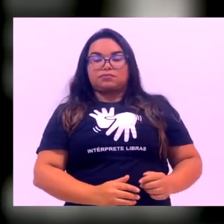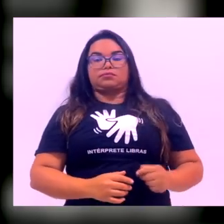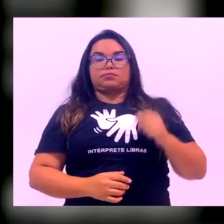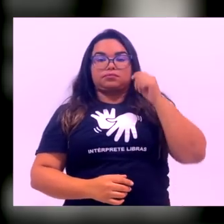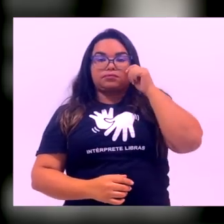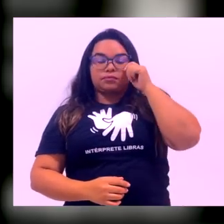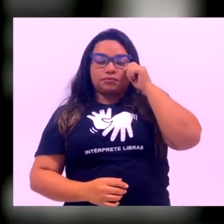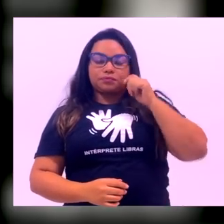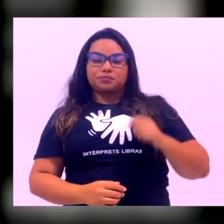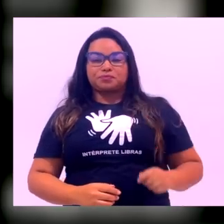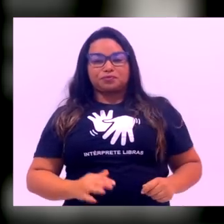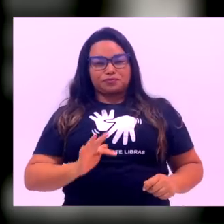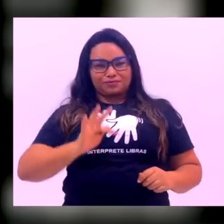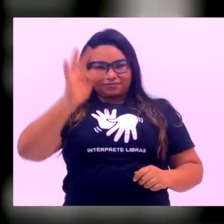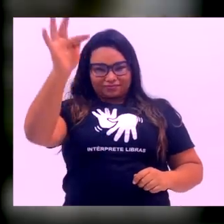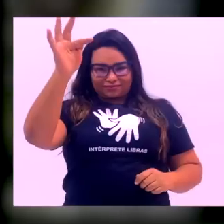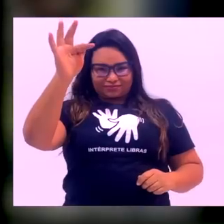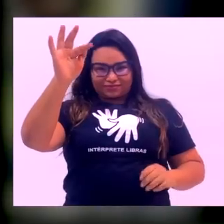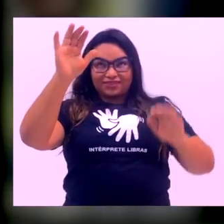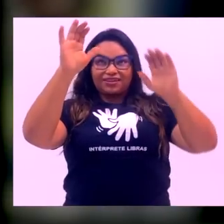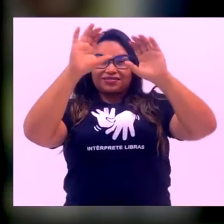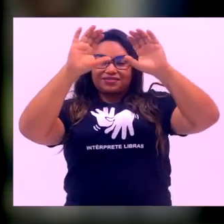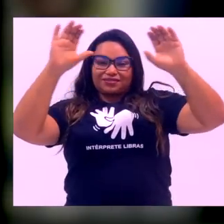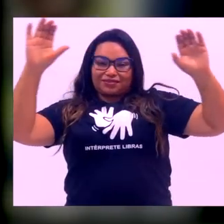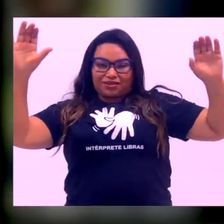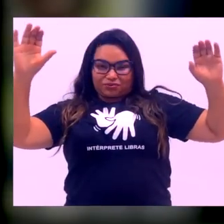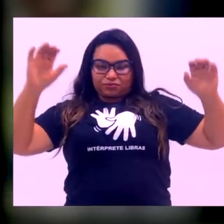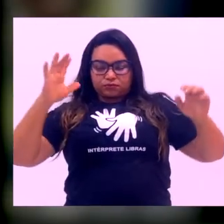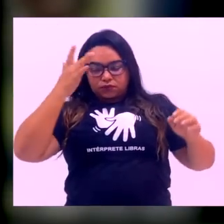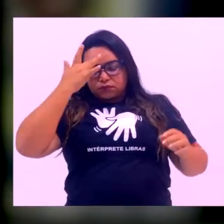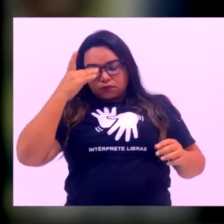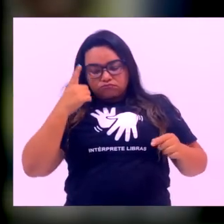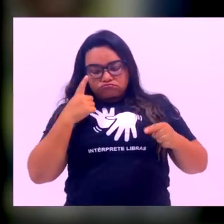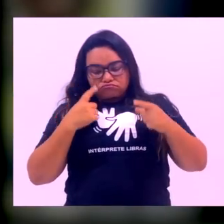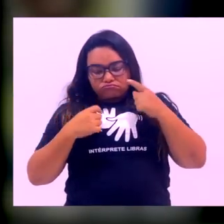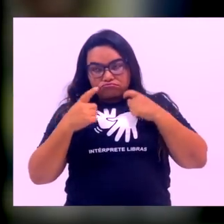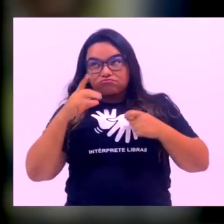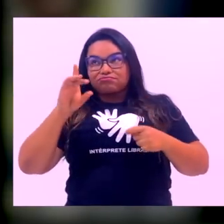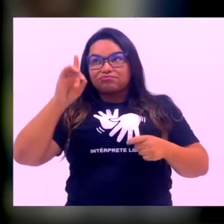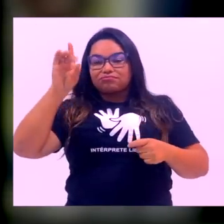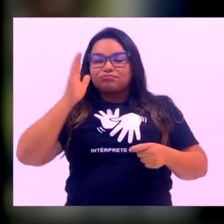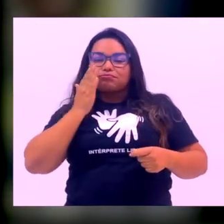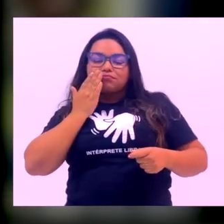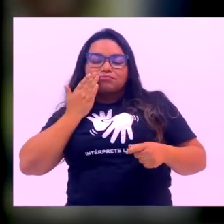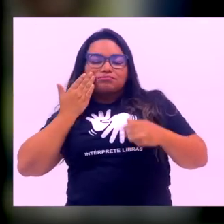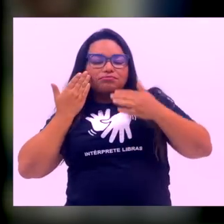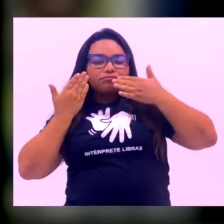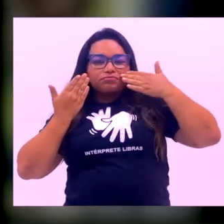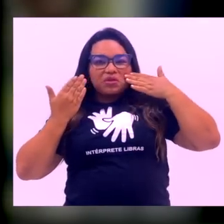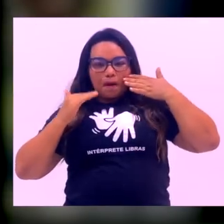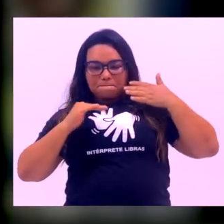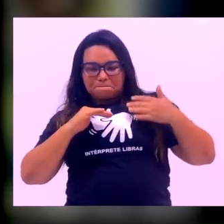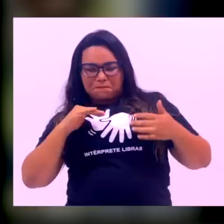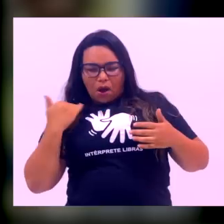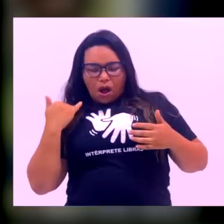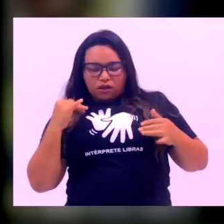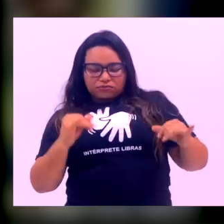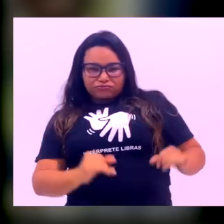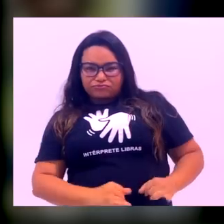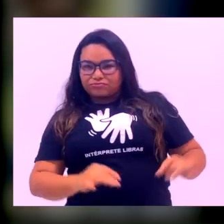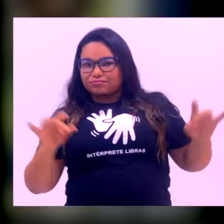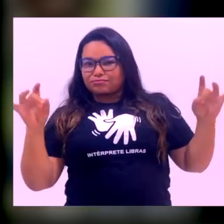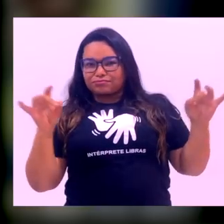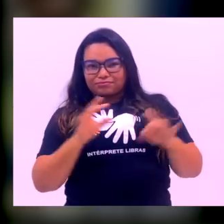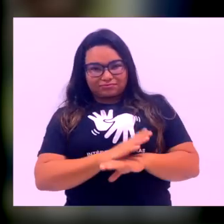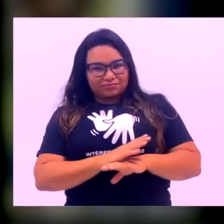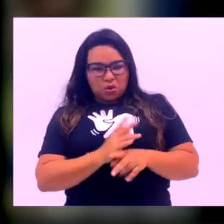diz. E ele enxugará dos olhos toda lágrima, e não haverá mais morte, nem pranto, nem choro, nem